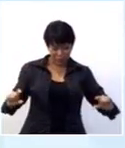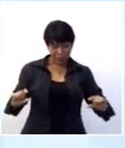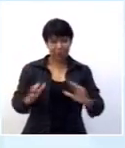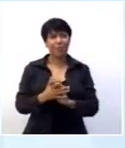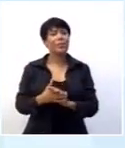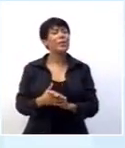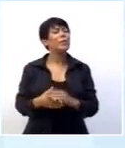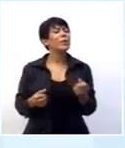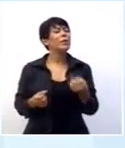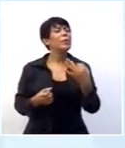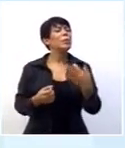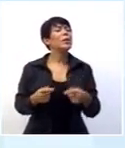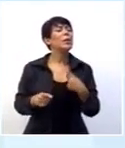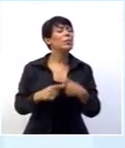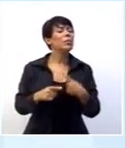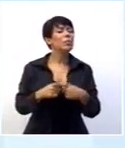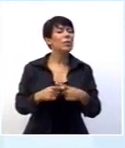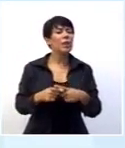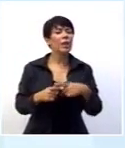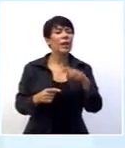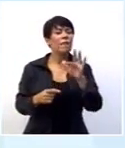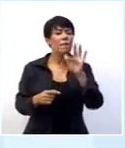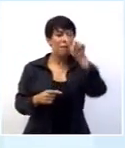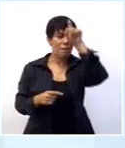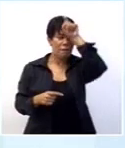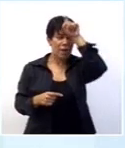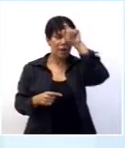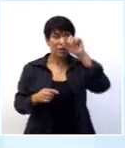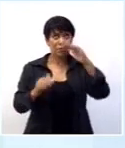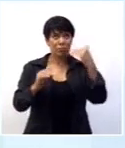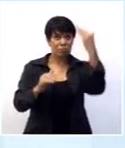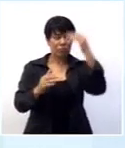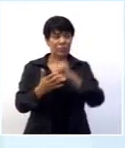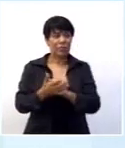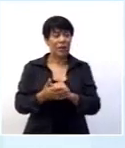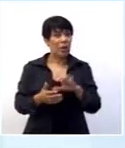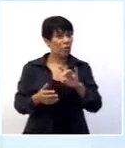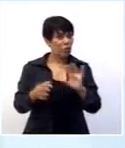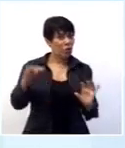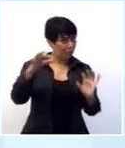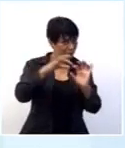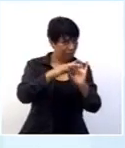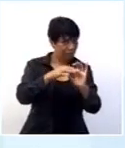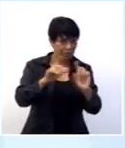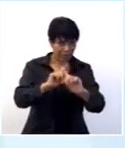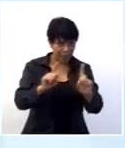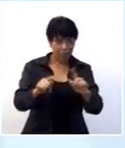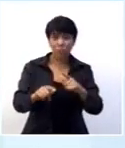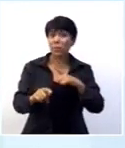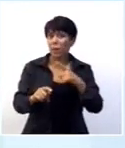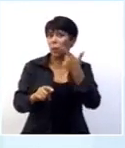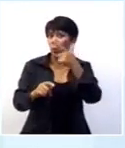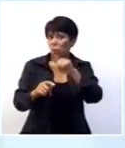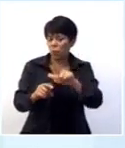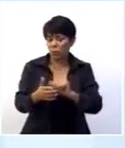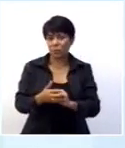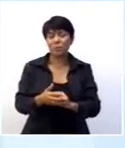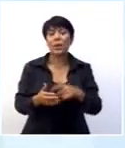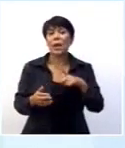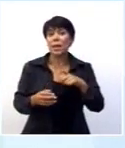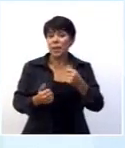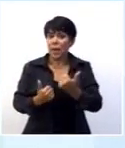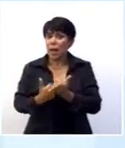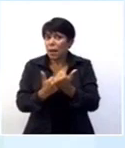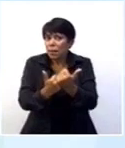explicar o porquê dele estar ali. Não só pelo fato dele ter unificado as coroas, né? Ele vai ter um apoio muito